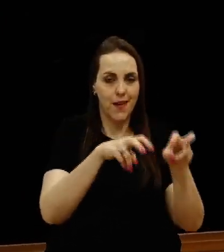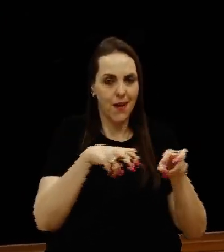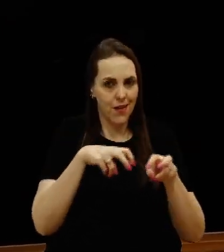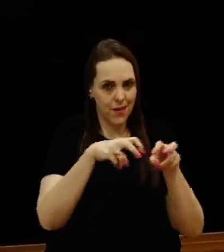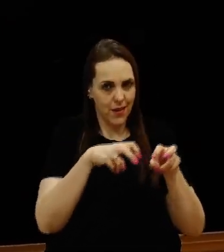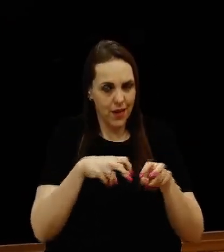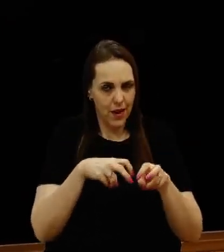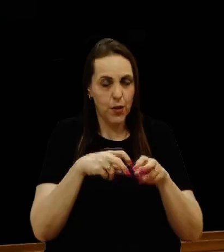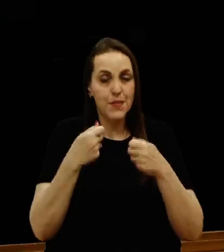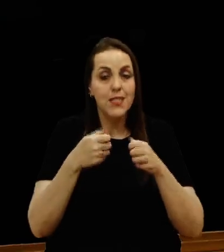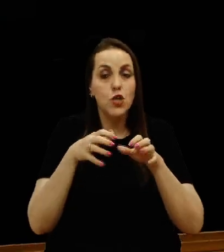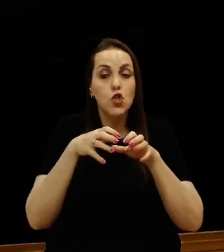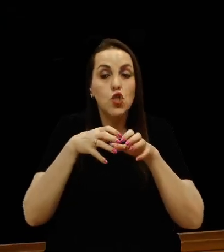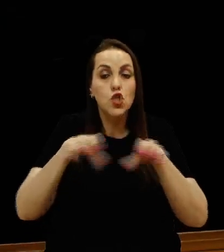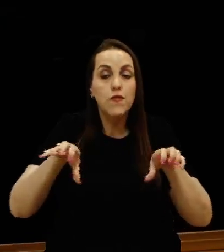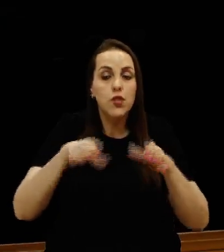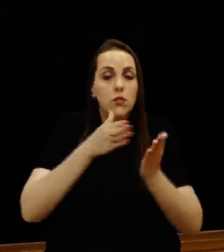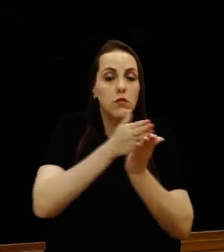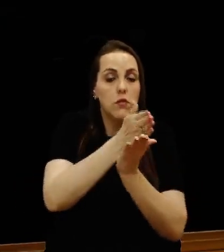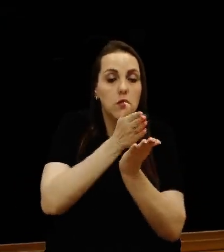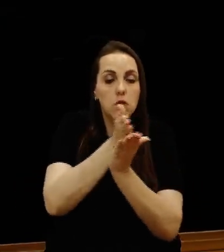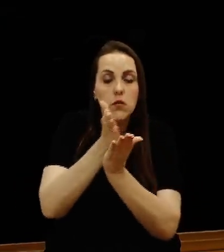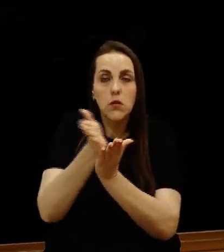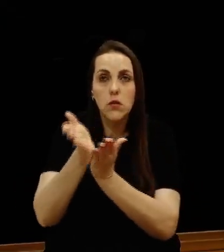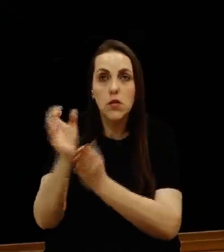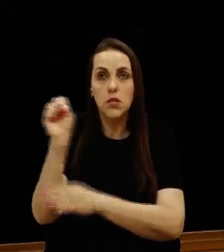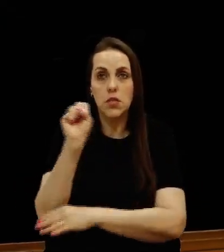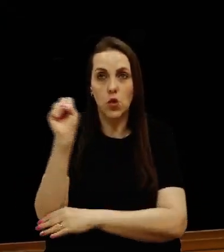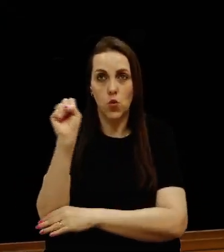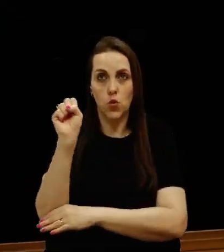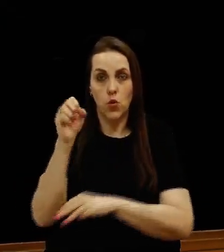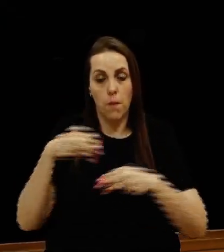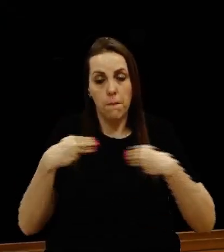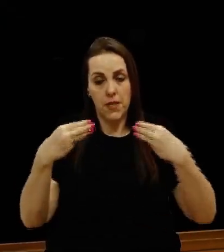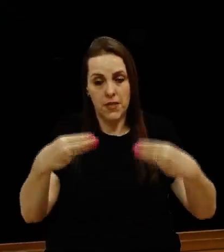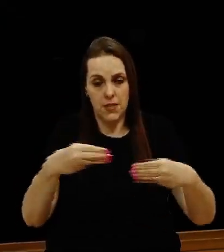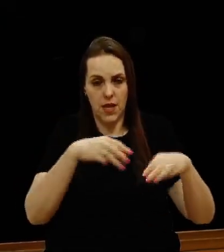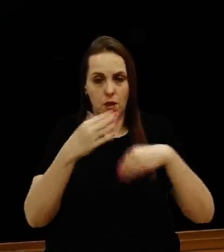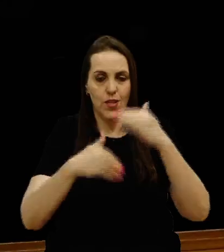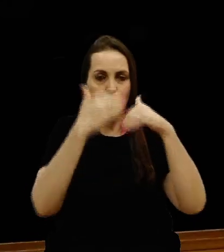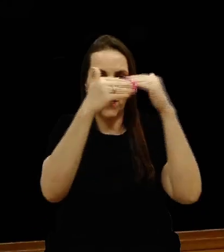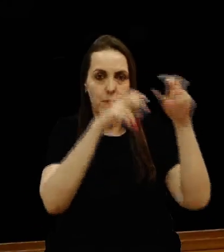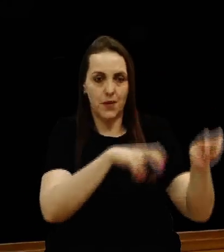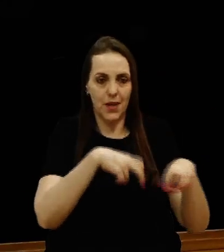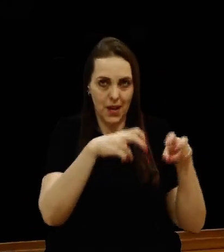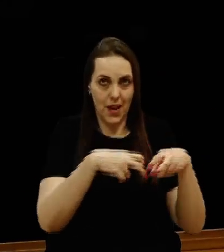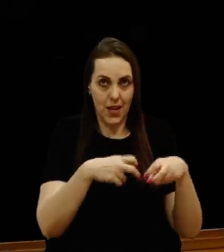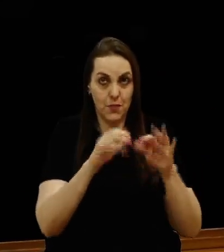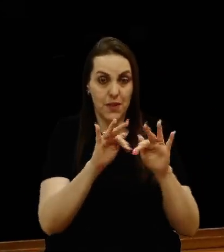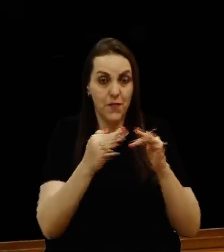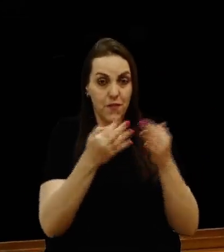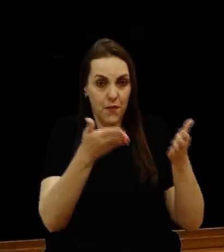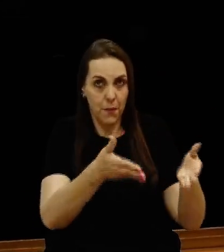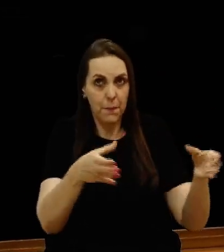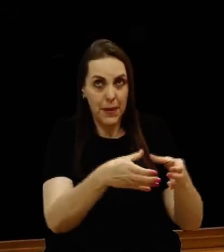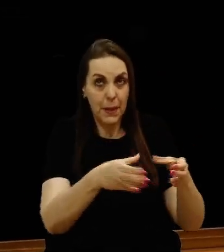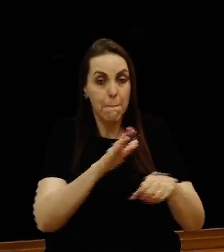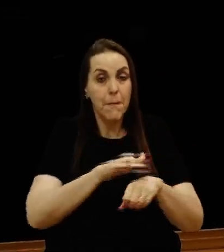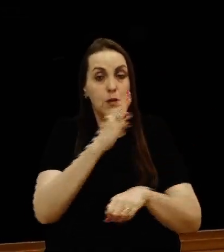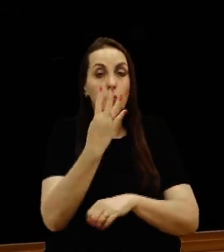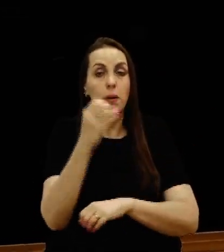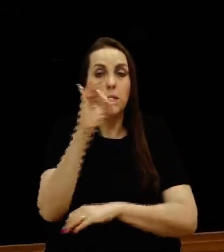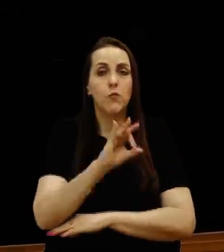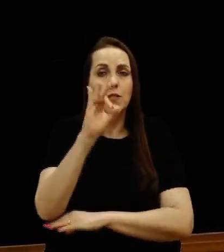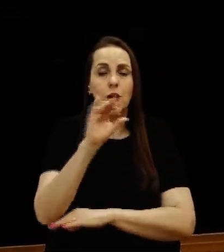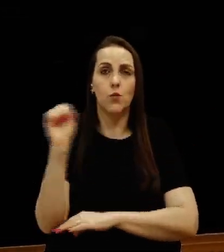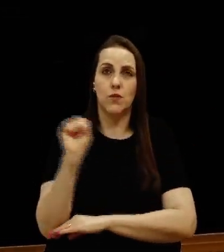subdivisões no seguro. O Ministério do Desenvolvimento Agrário destinado à agricultura familiar tem que ter manutenção até de mais de 40% do seguro. E